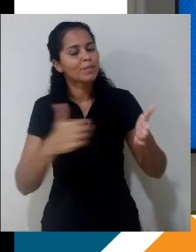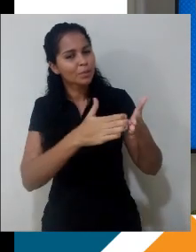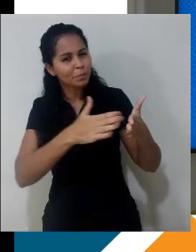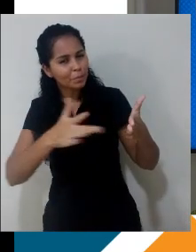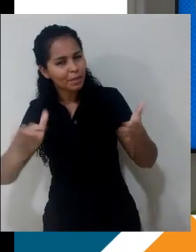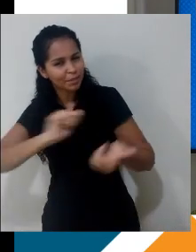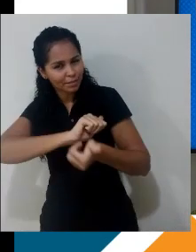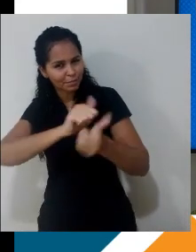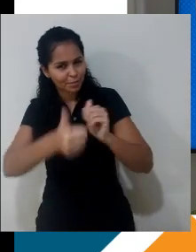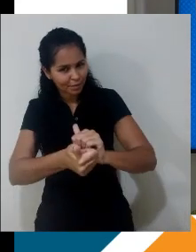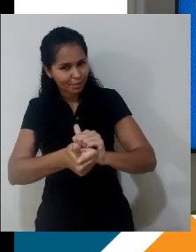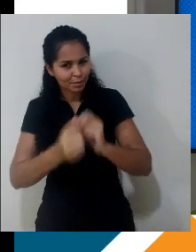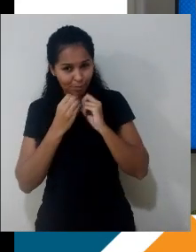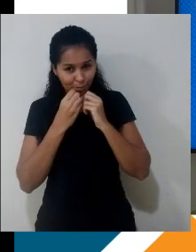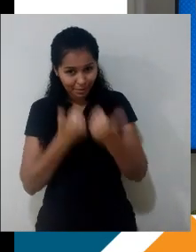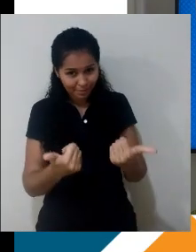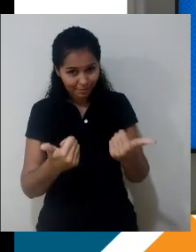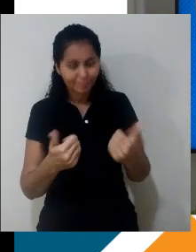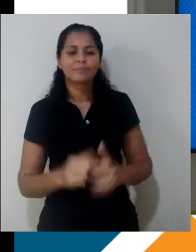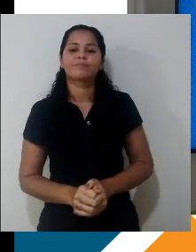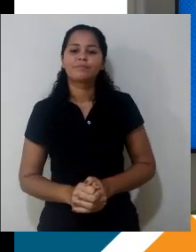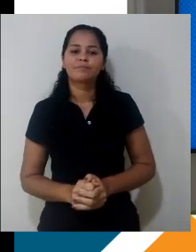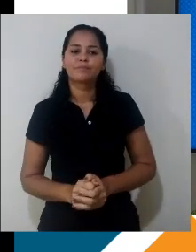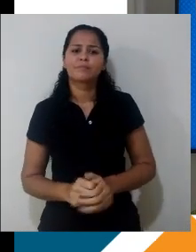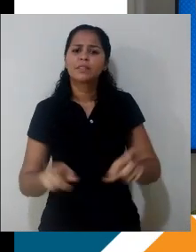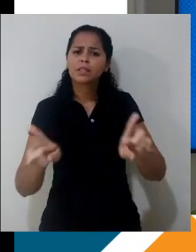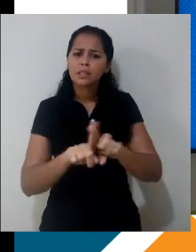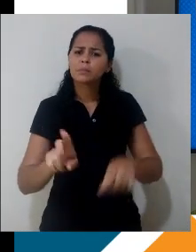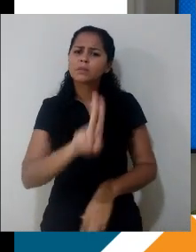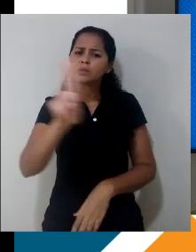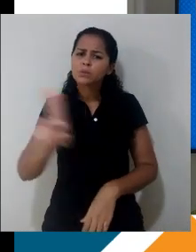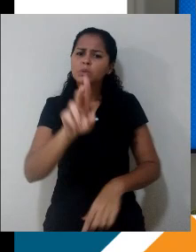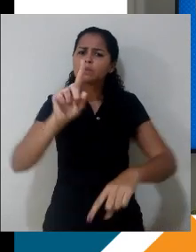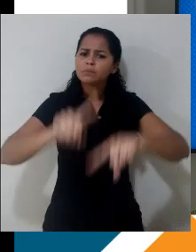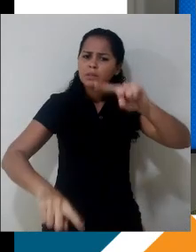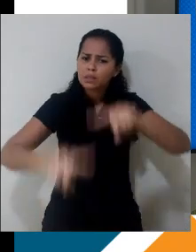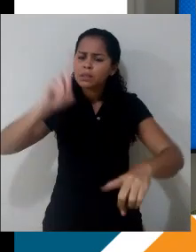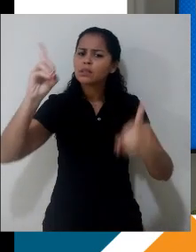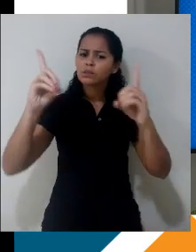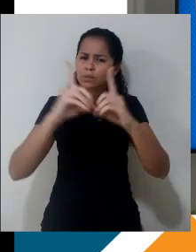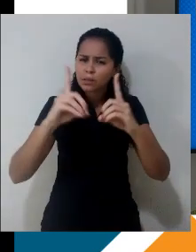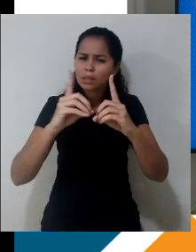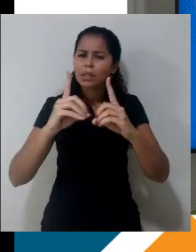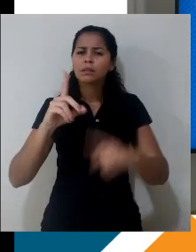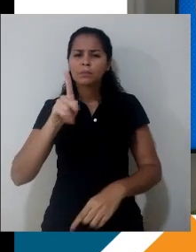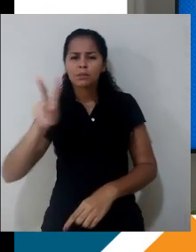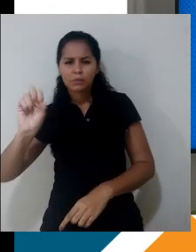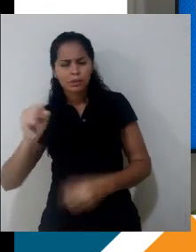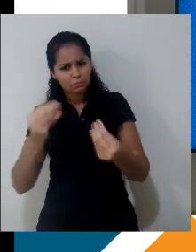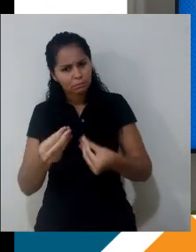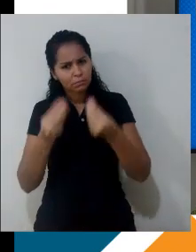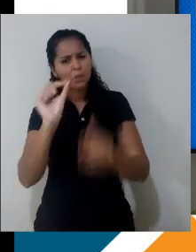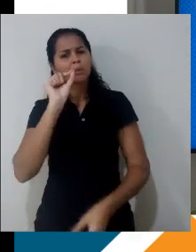de adaptação, tudo bem? Além disso, utilize o material didático oferecido pelo PVS, que são